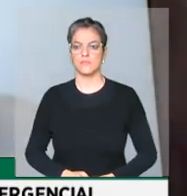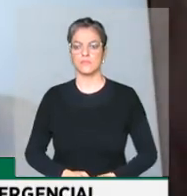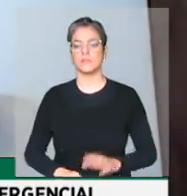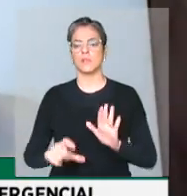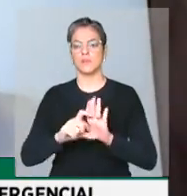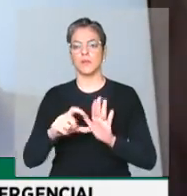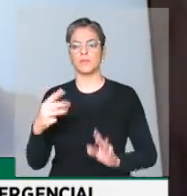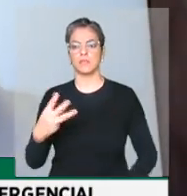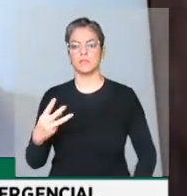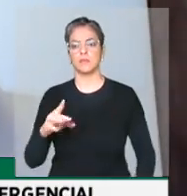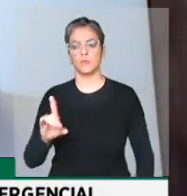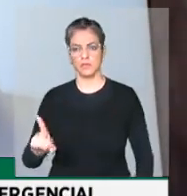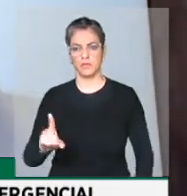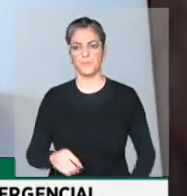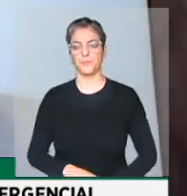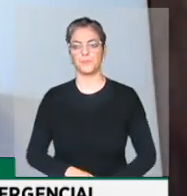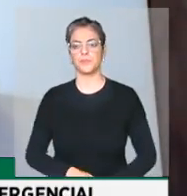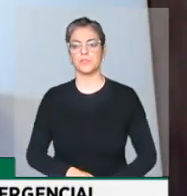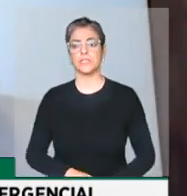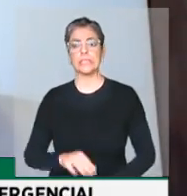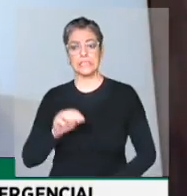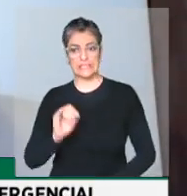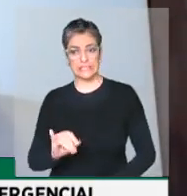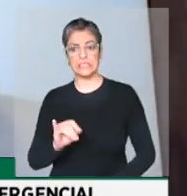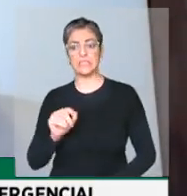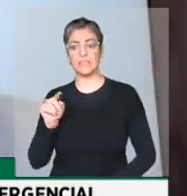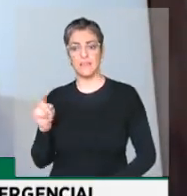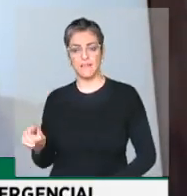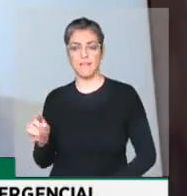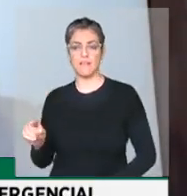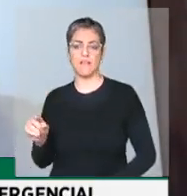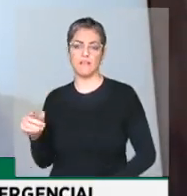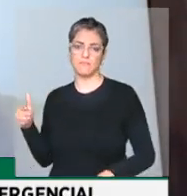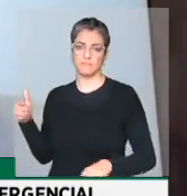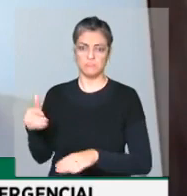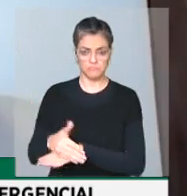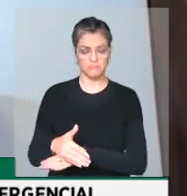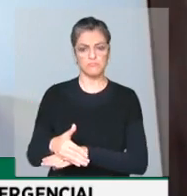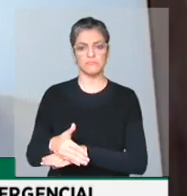Parágrafo 3º-D. Na hipótese de manifestação de que trata o